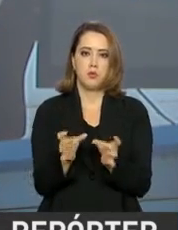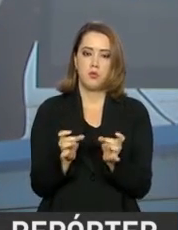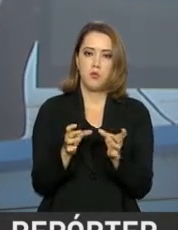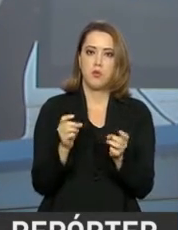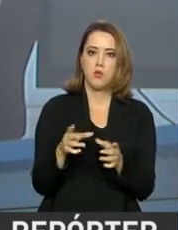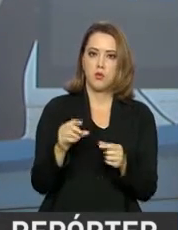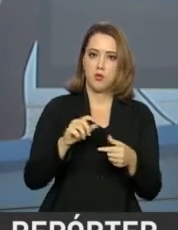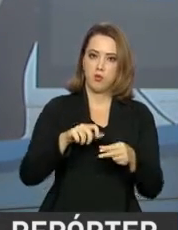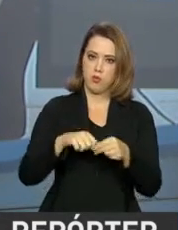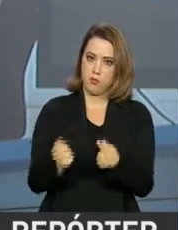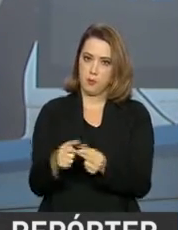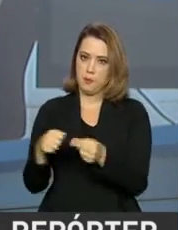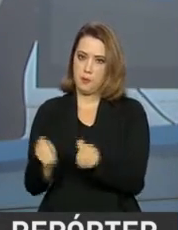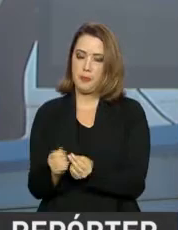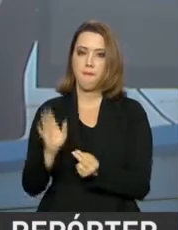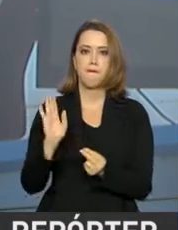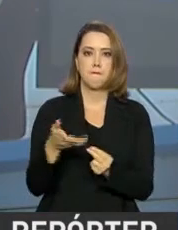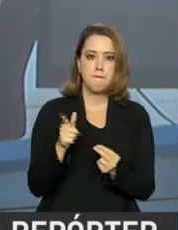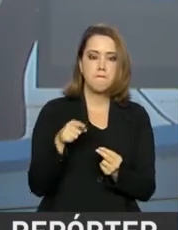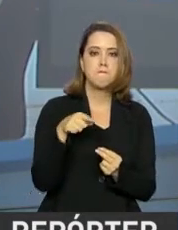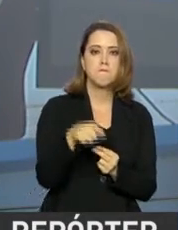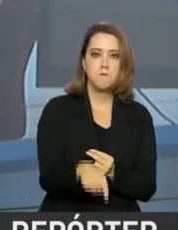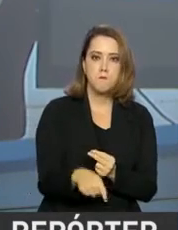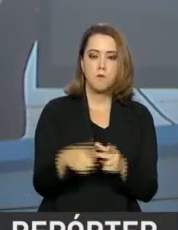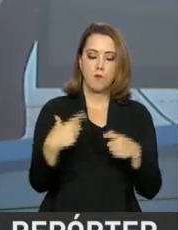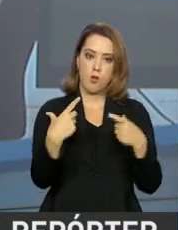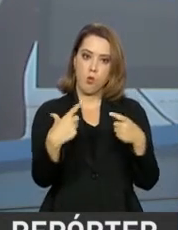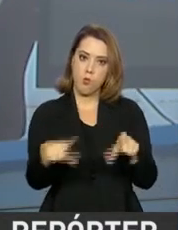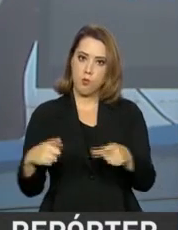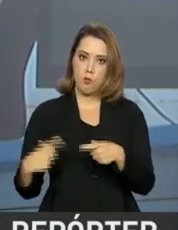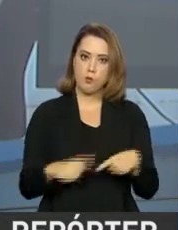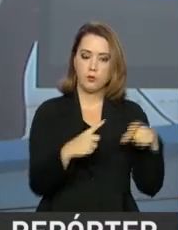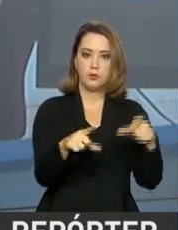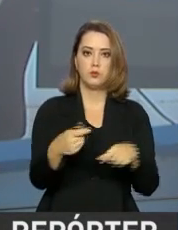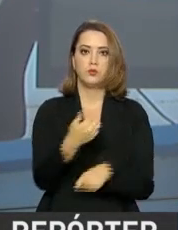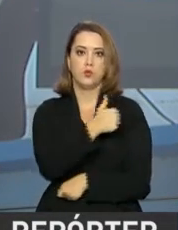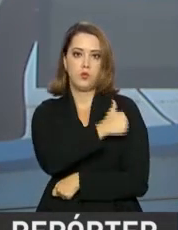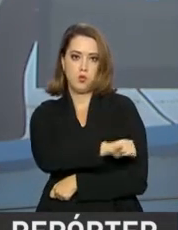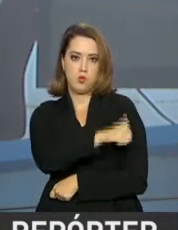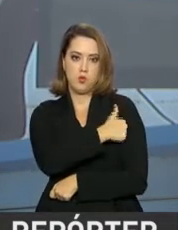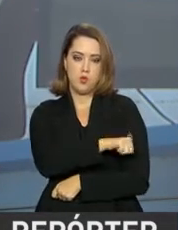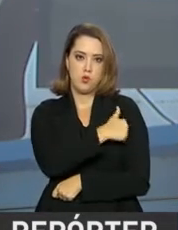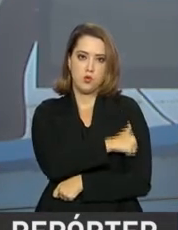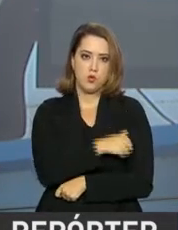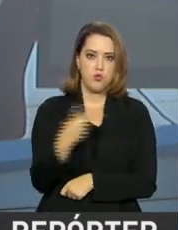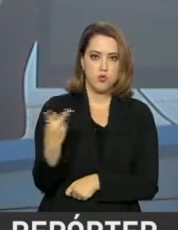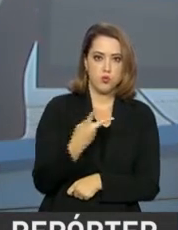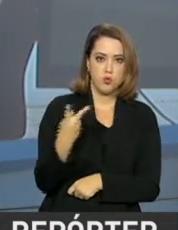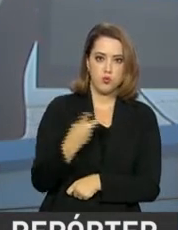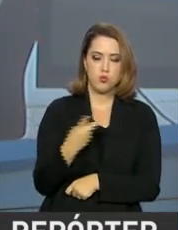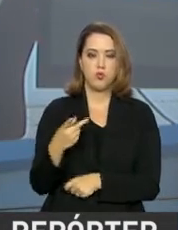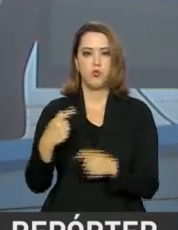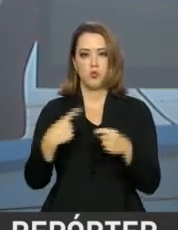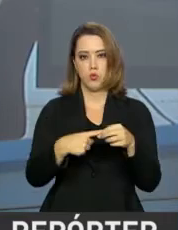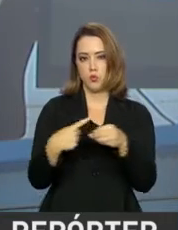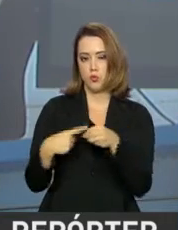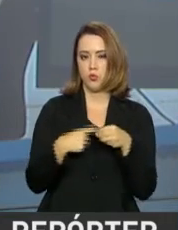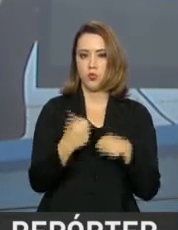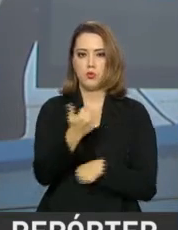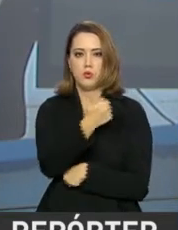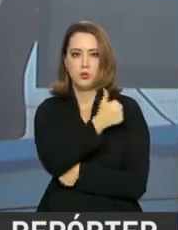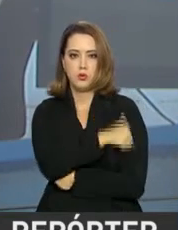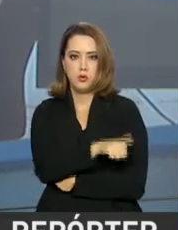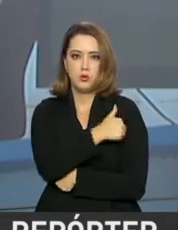Olimpíadas nos primeiros pontos físicos de venda inaugurados no Rio de Janeiro. As bilheterias ficam no Leblon e na